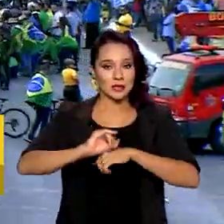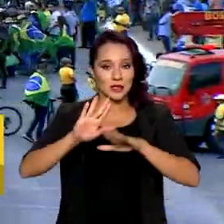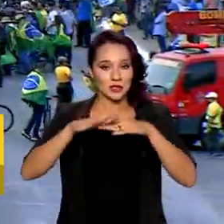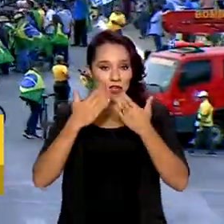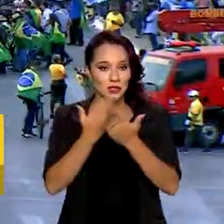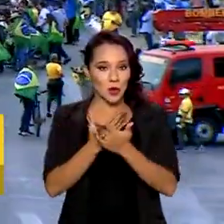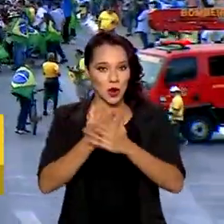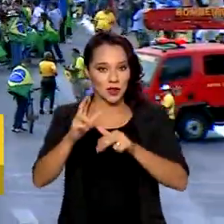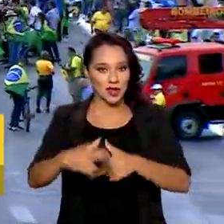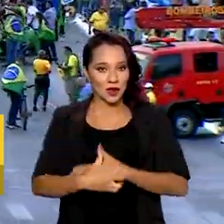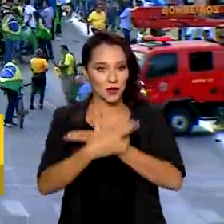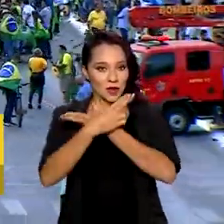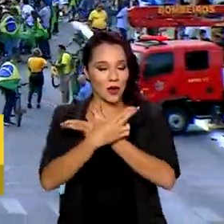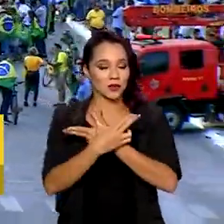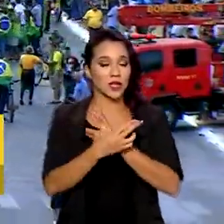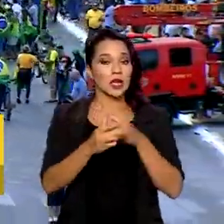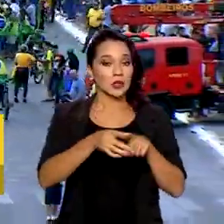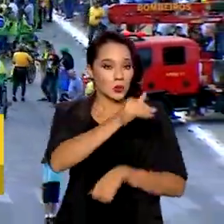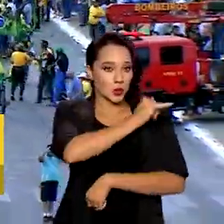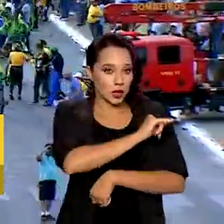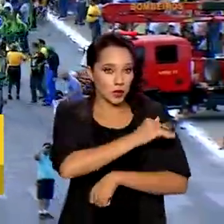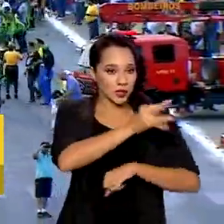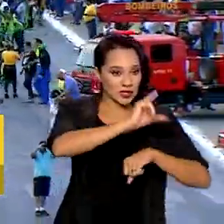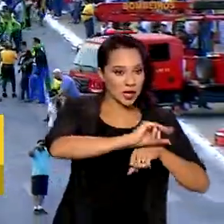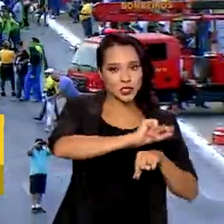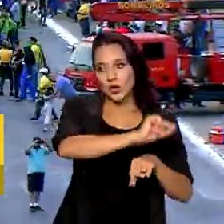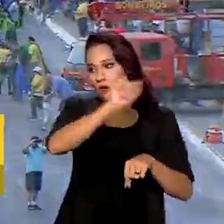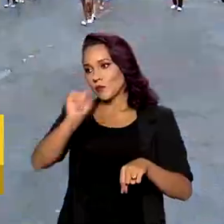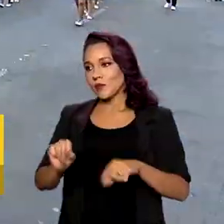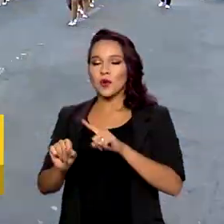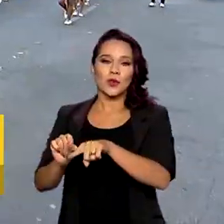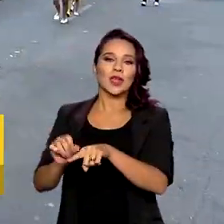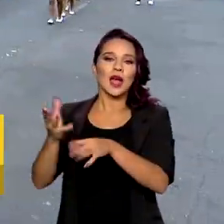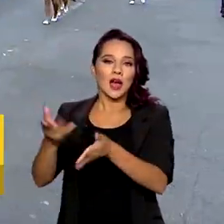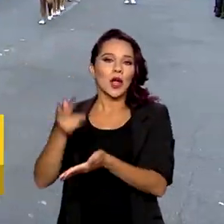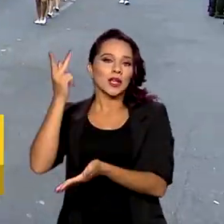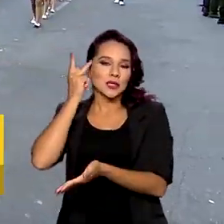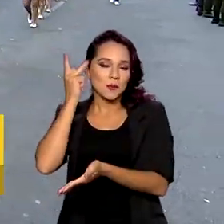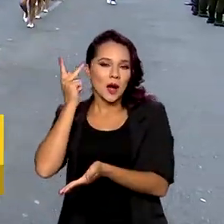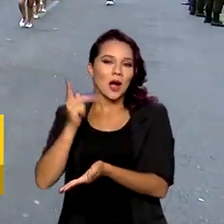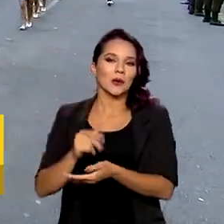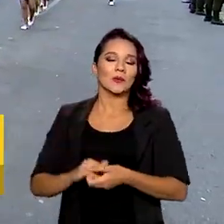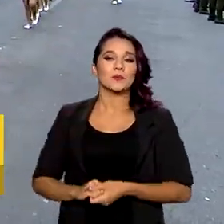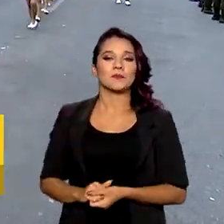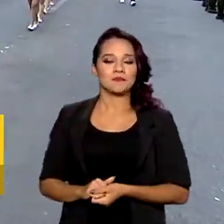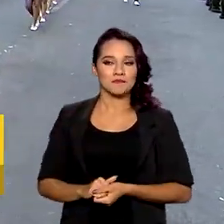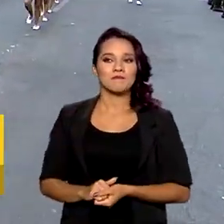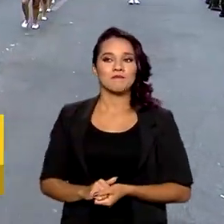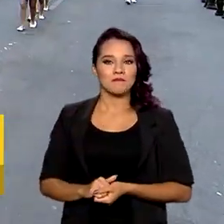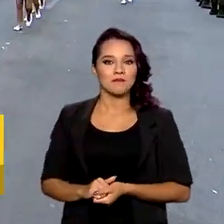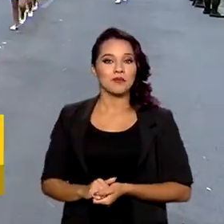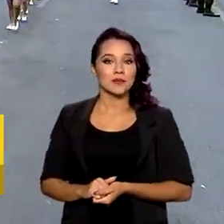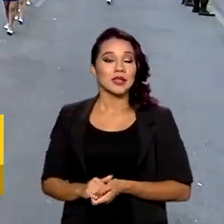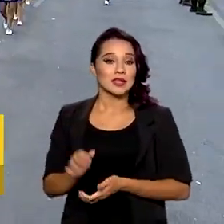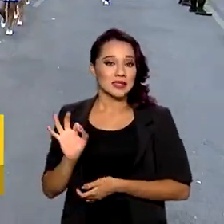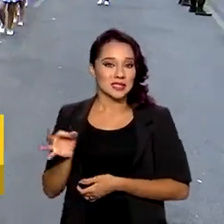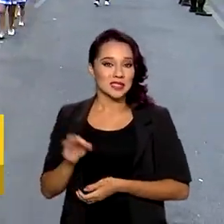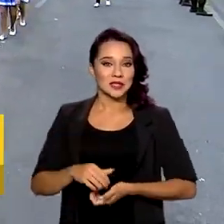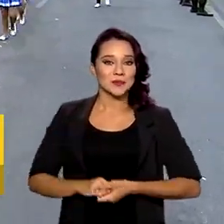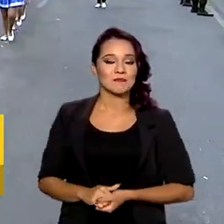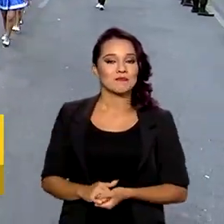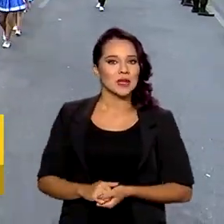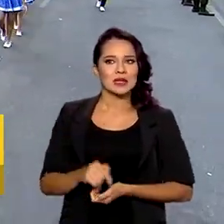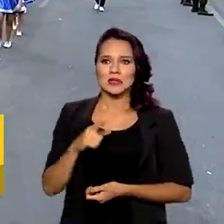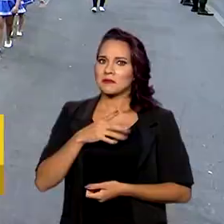Aeronáutica passou do Rio de Janeiro para Pirassununga, que é a atual localidade, né? Interior de São Paulo mesmo. Interior de São Paulo, exatamente.